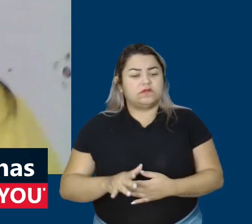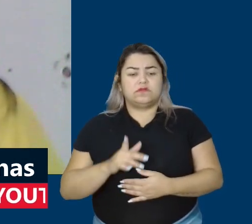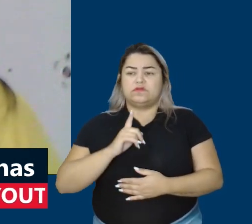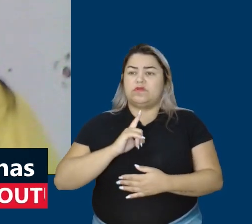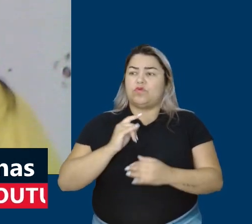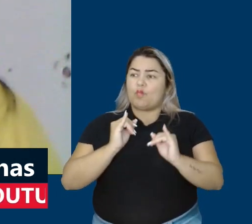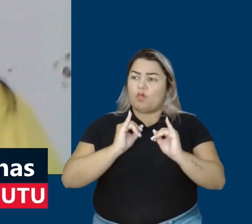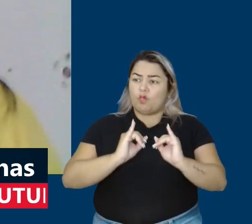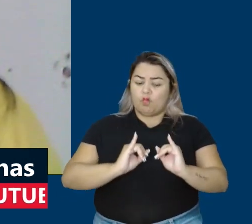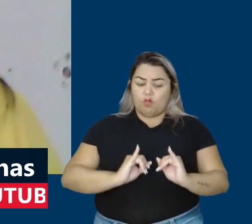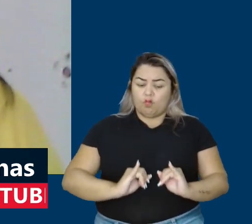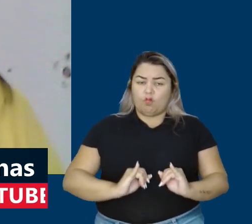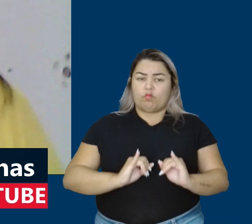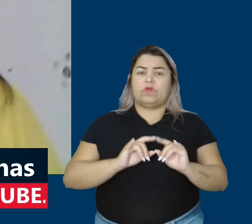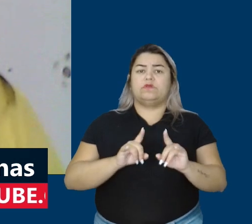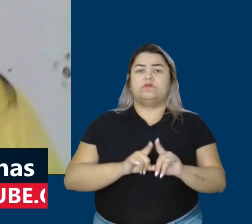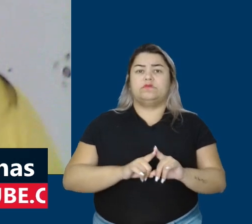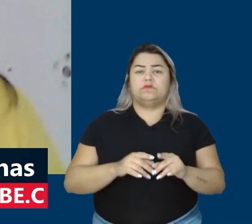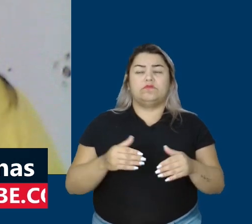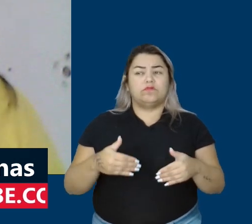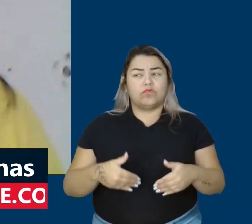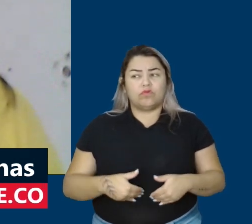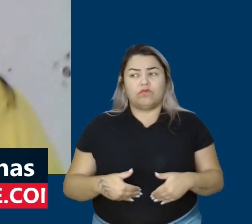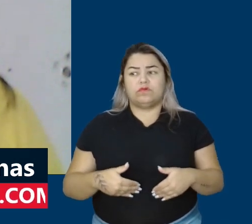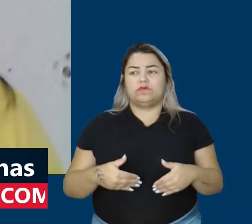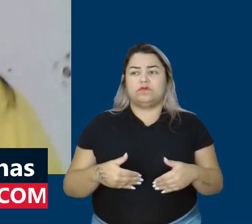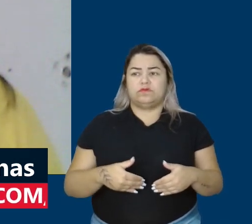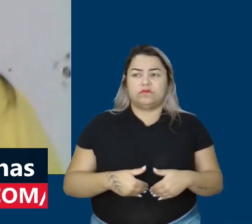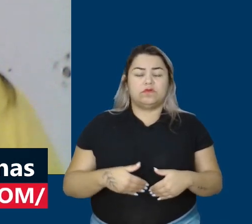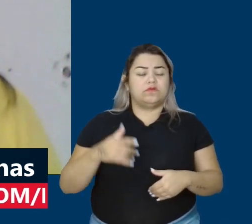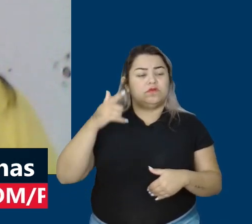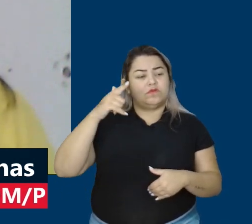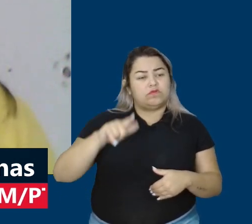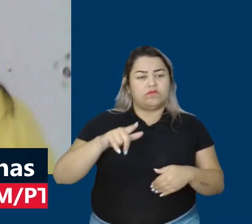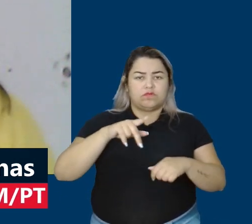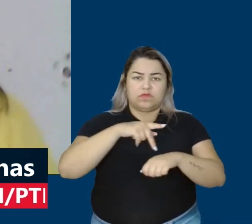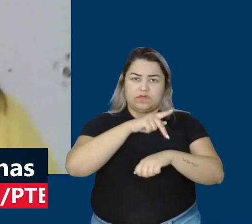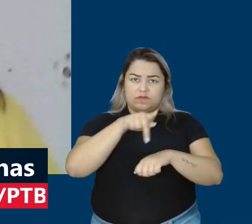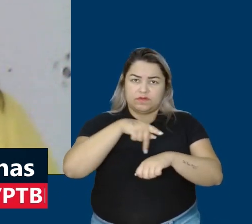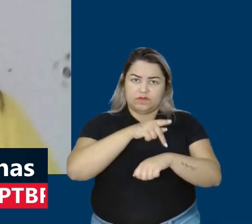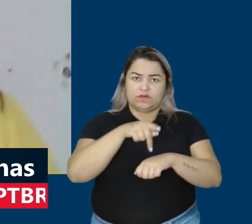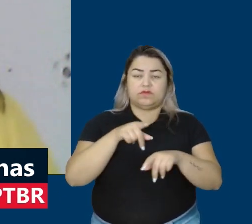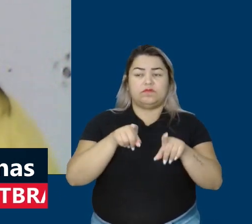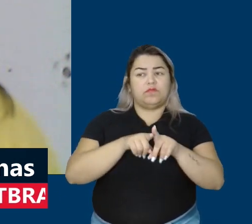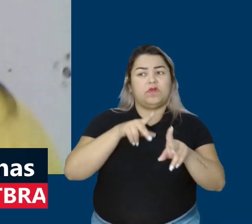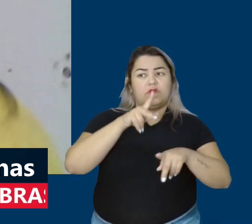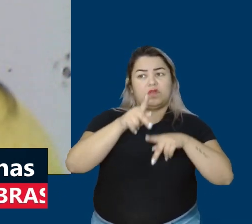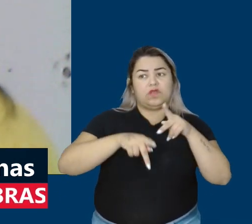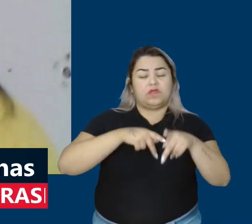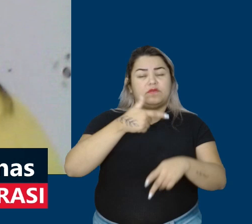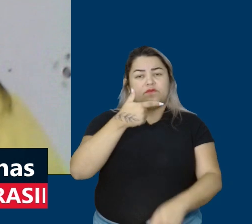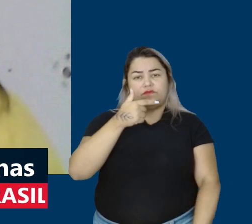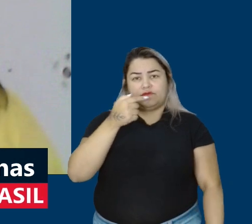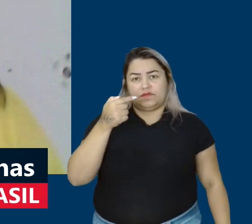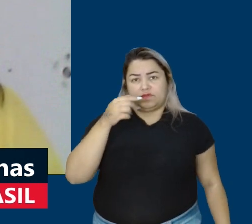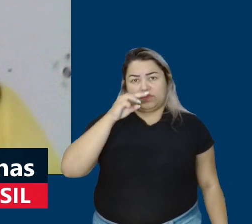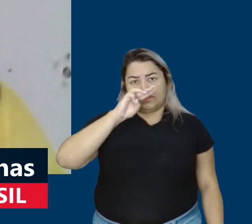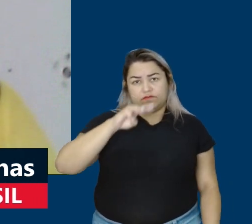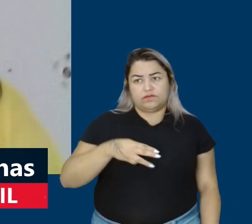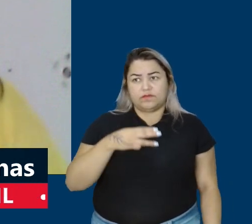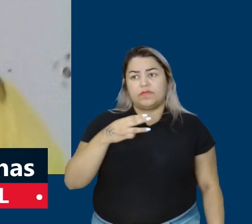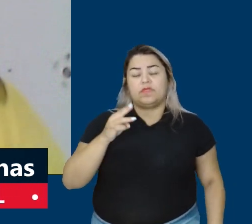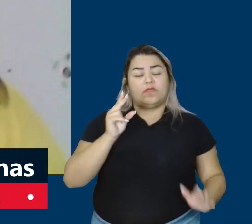desnutridas e que repercutiram inclusive para fora do mundo. Com essa população de mais de 27 mil